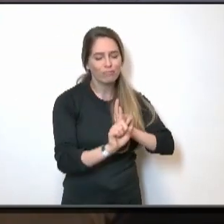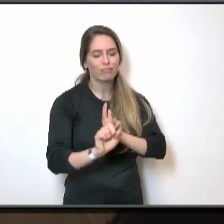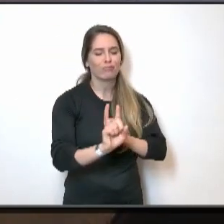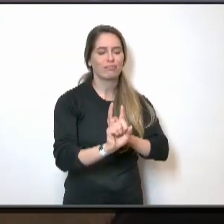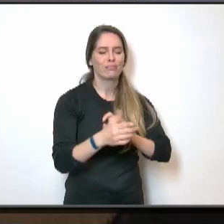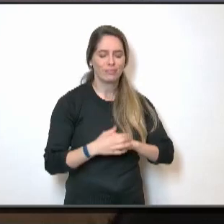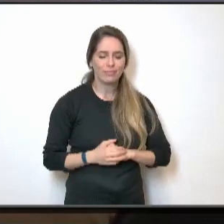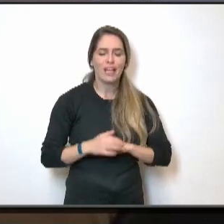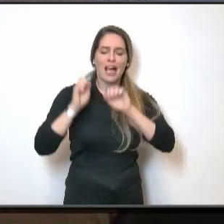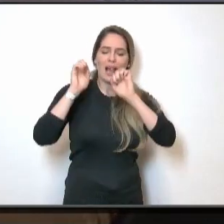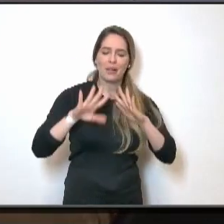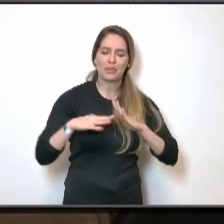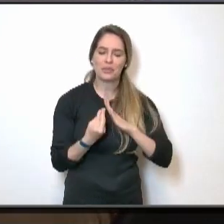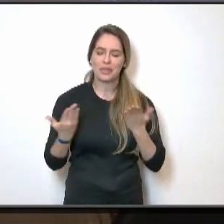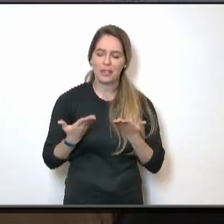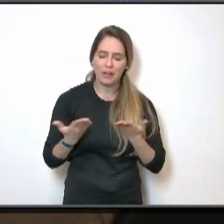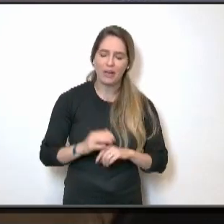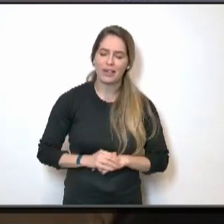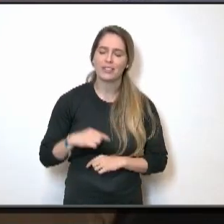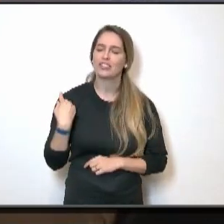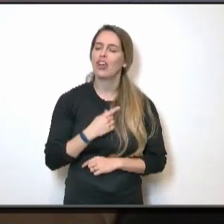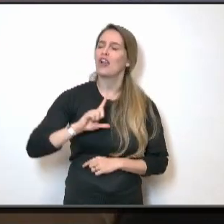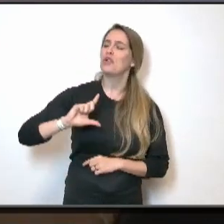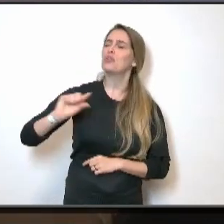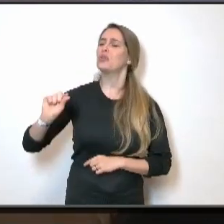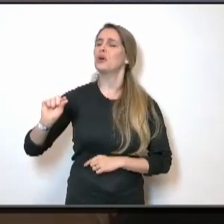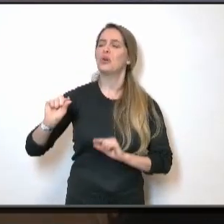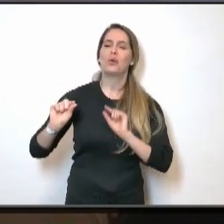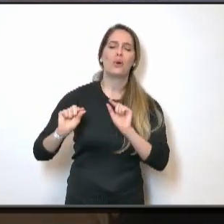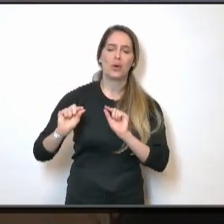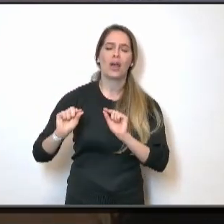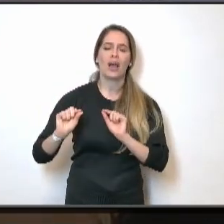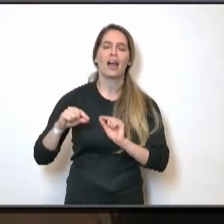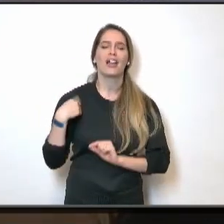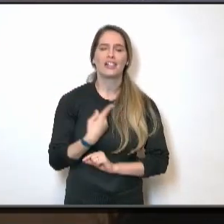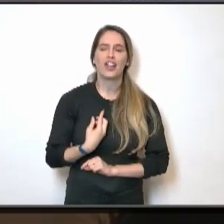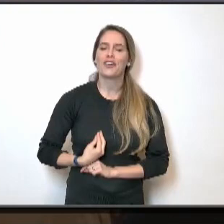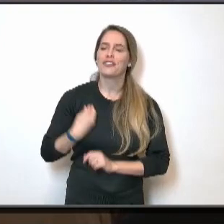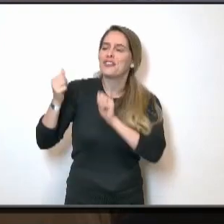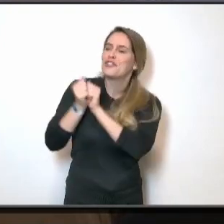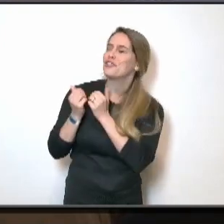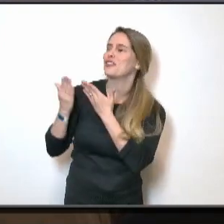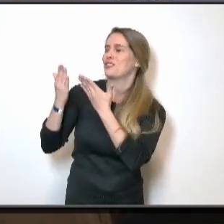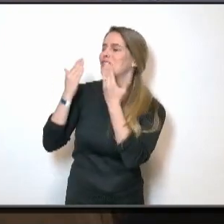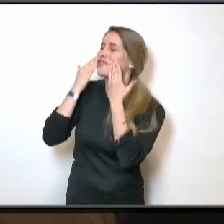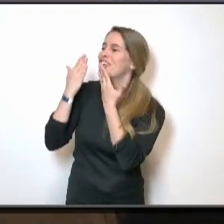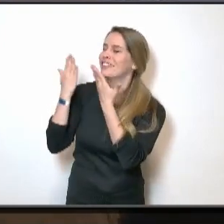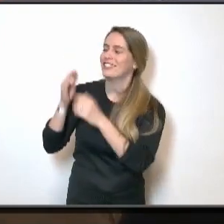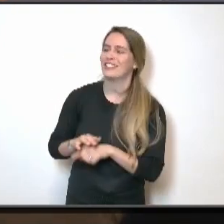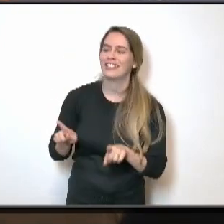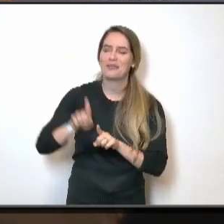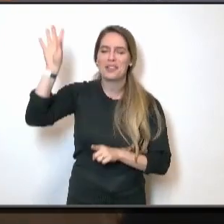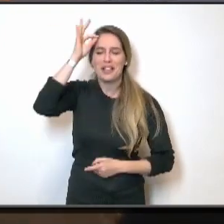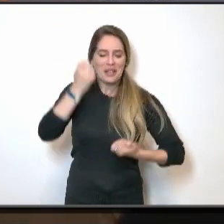a tua igreja nesse lugar, Pai. Nós queremos sair daqui, Deus, ó Pai, para viver novos tempos da tua presença. Amém. Queremos viver um tempo de